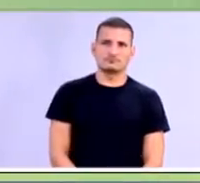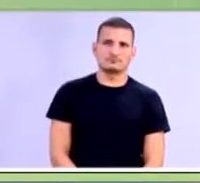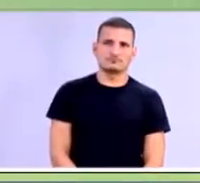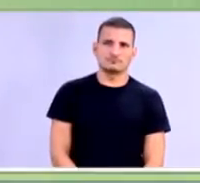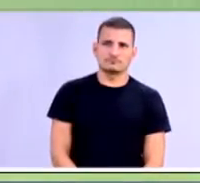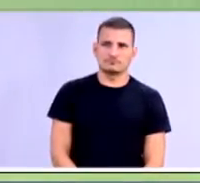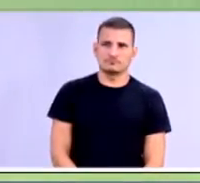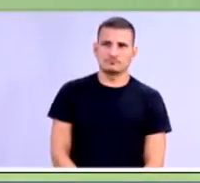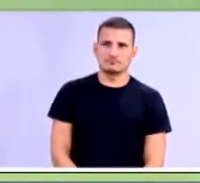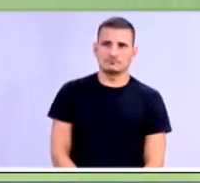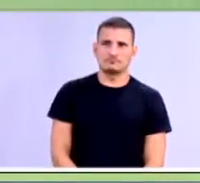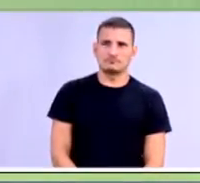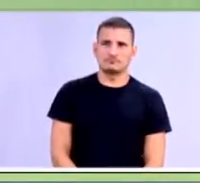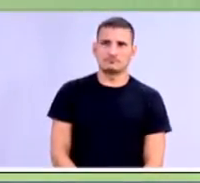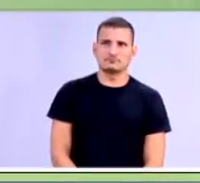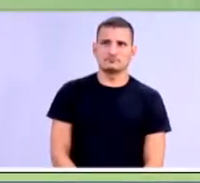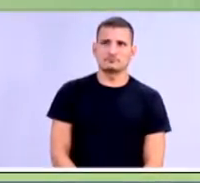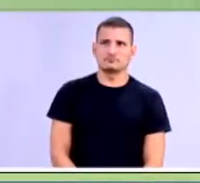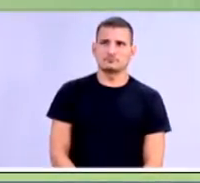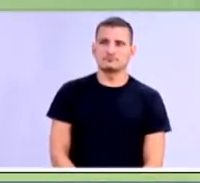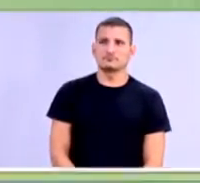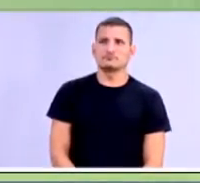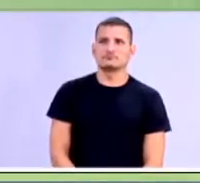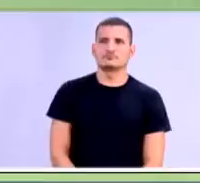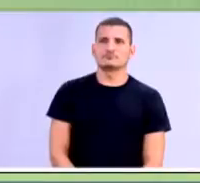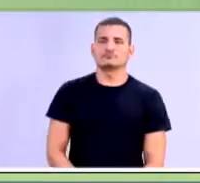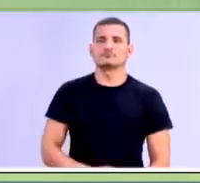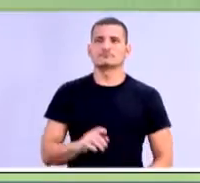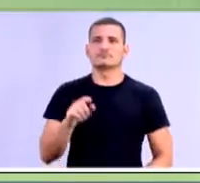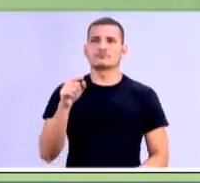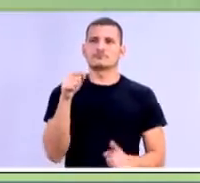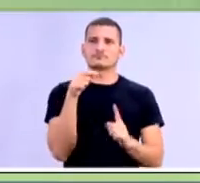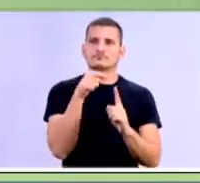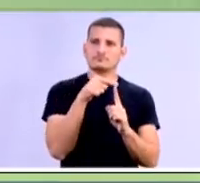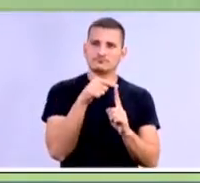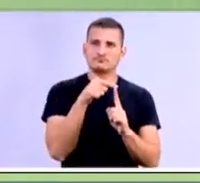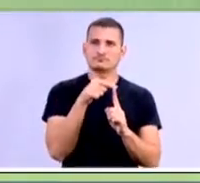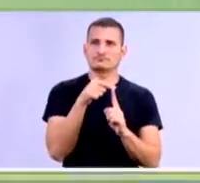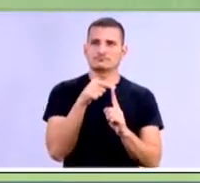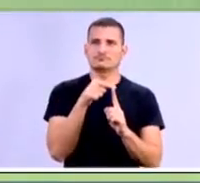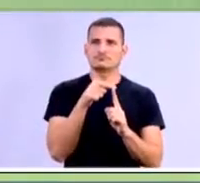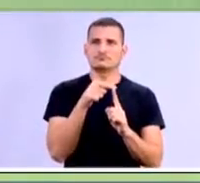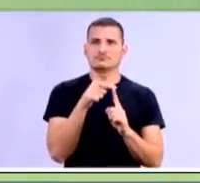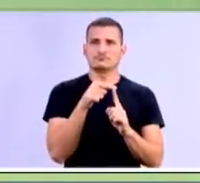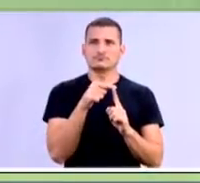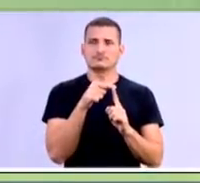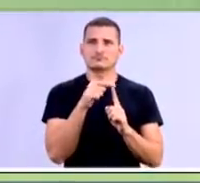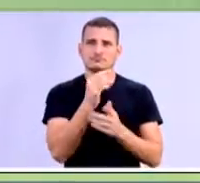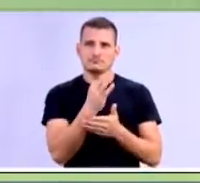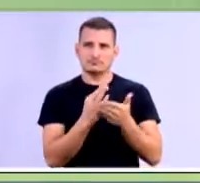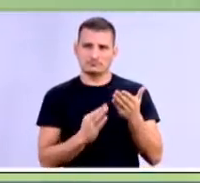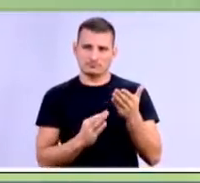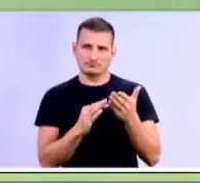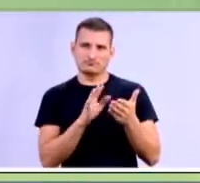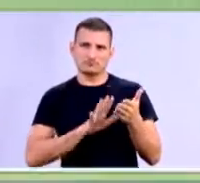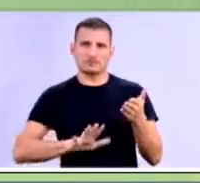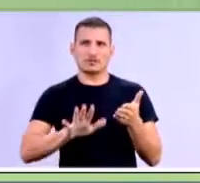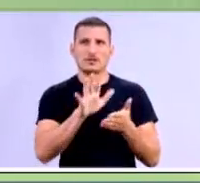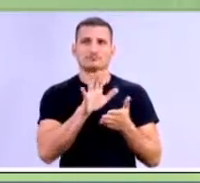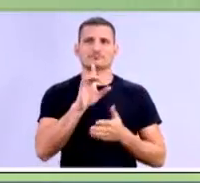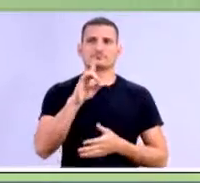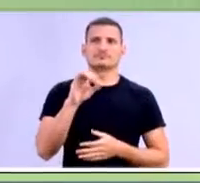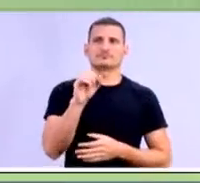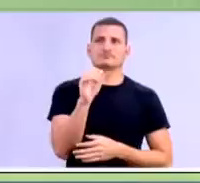Primeira questão, aponte as características gerais de um texto. Letra A, descritivo. Quais